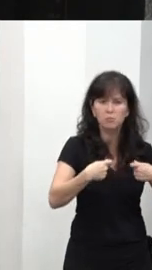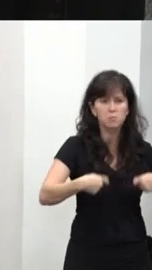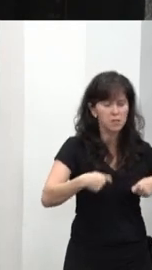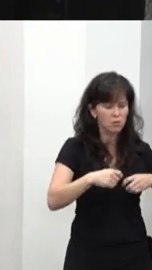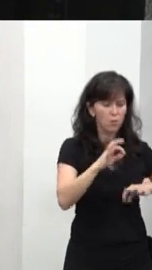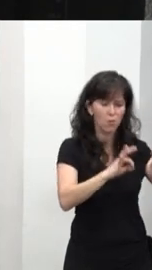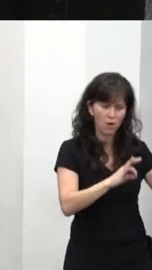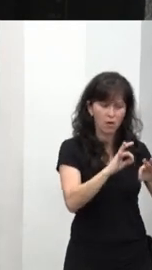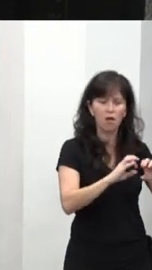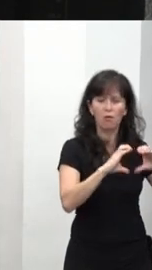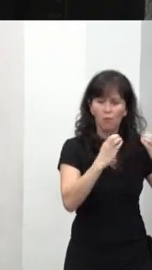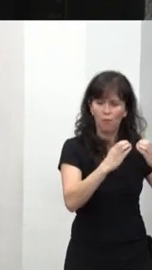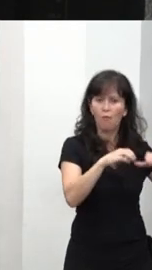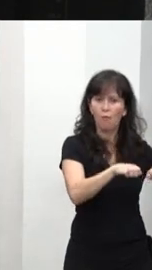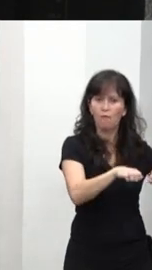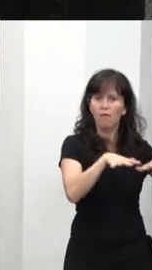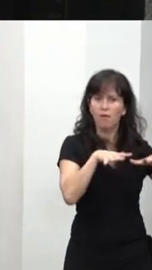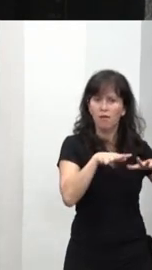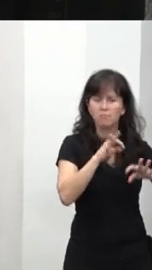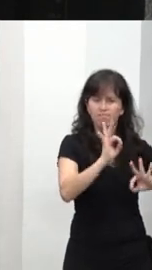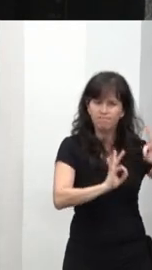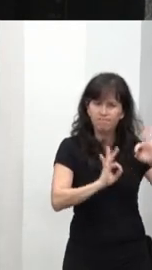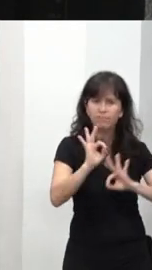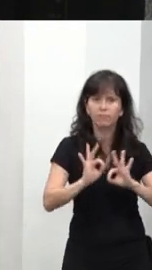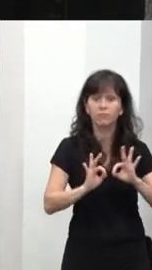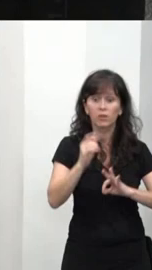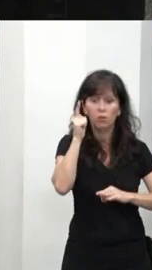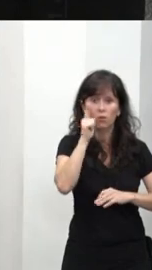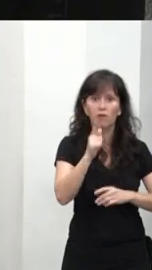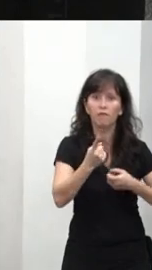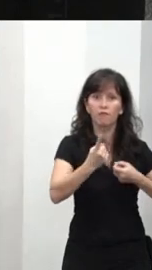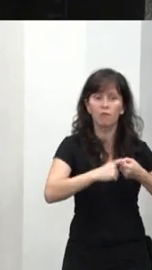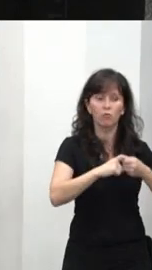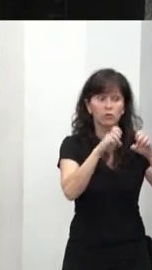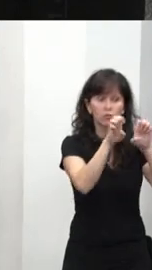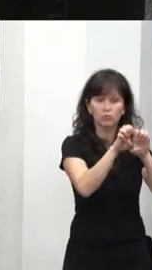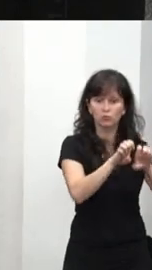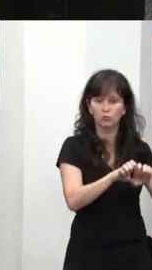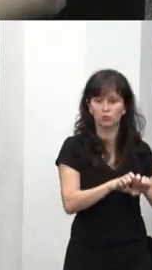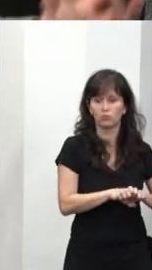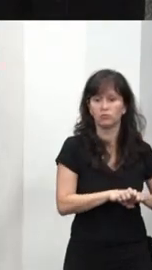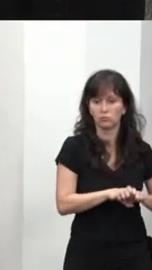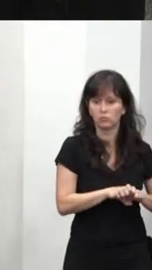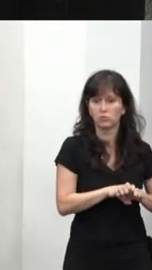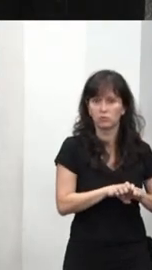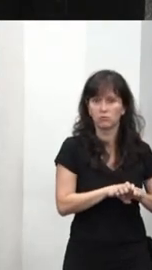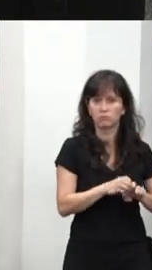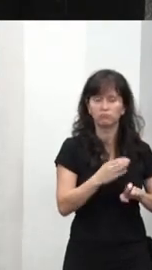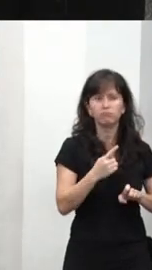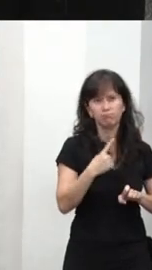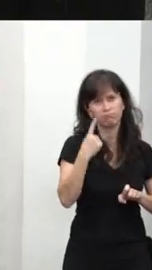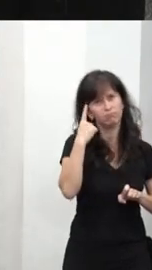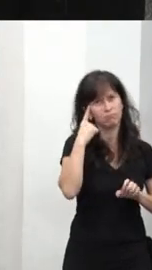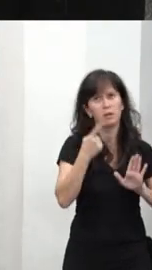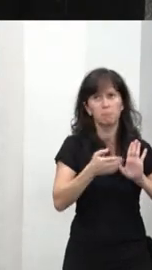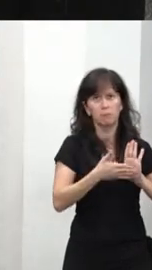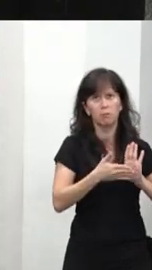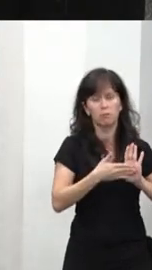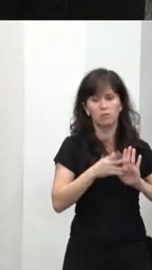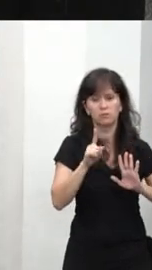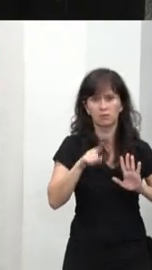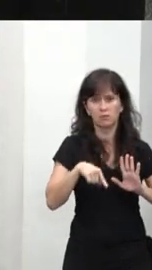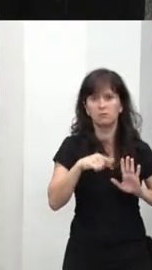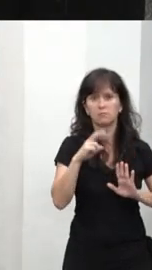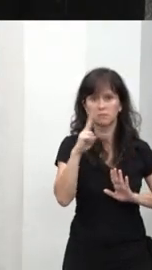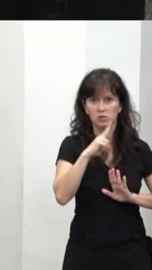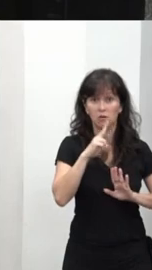E com isso a gente colocar de pé uma estrutura que nós sabemos foi pensada para ser emergencial mas tenho certeza se a gente conseguir